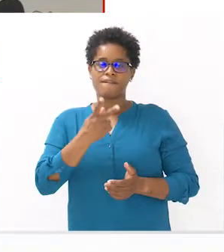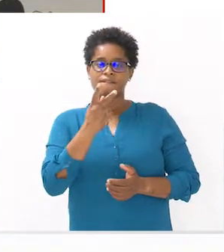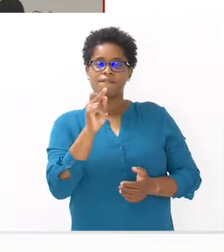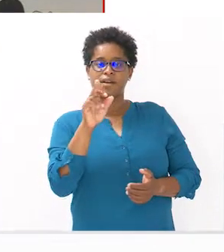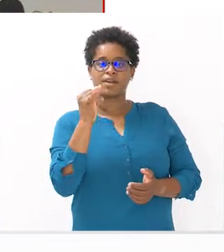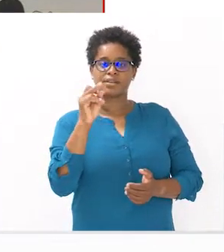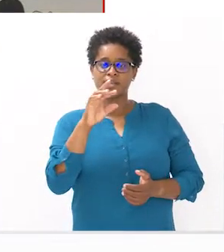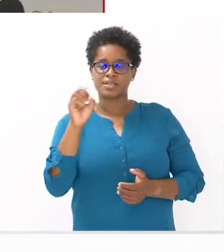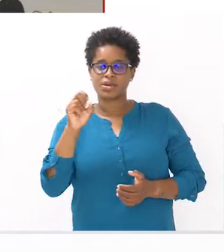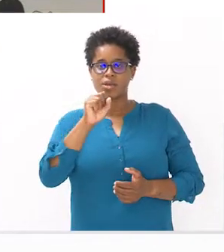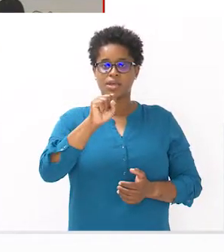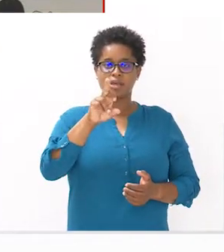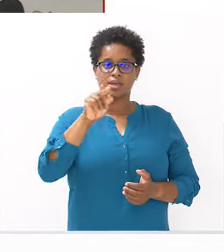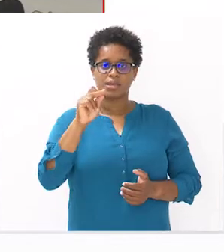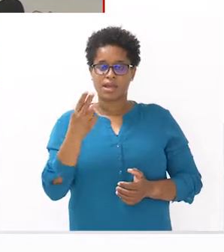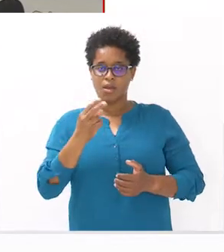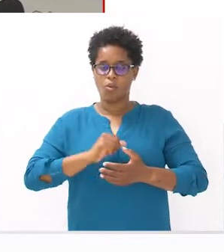Variação em grau.